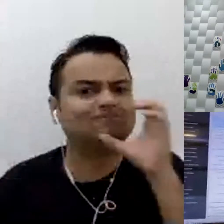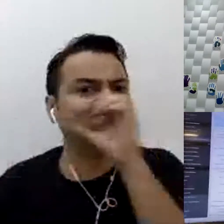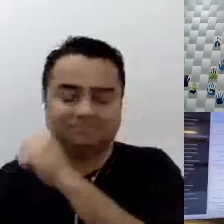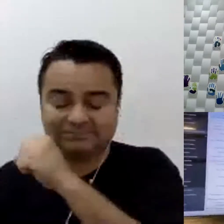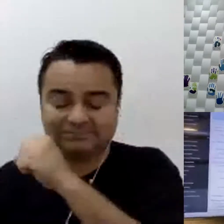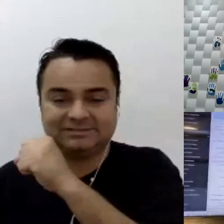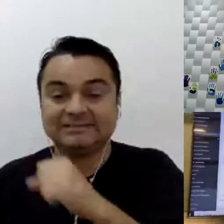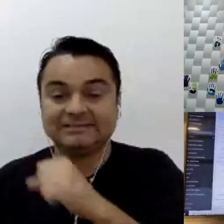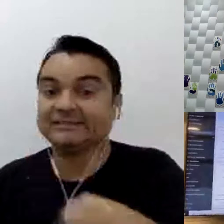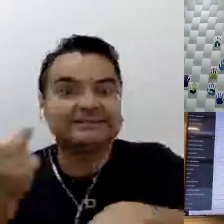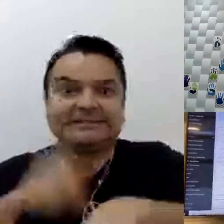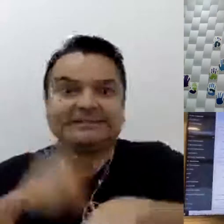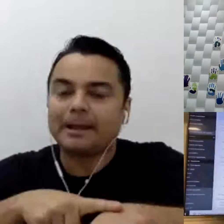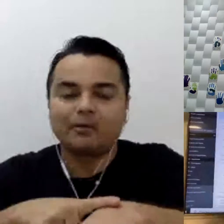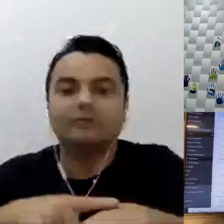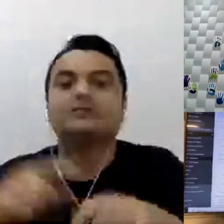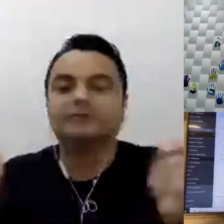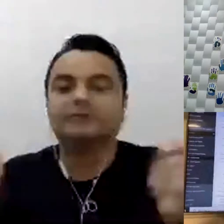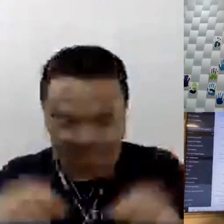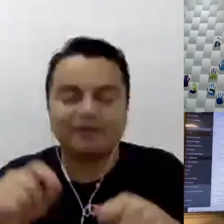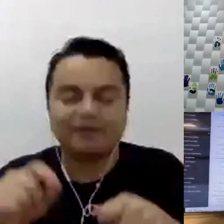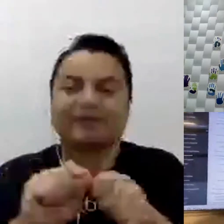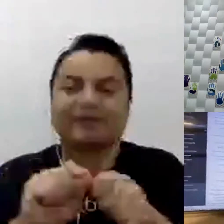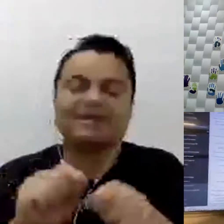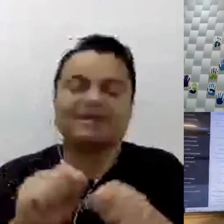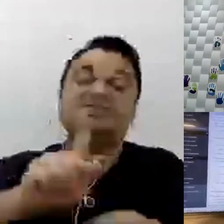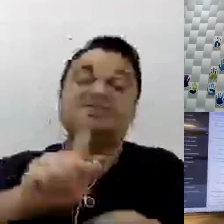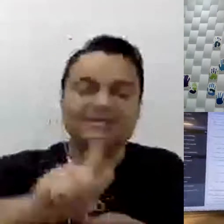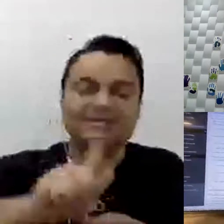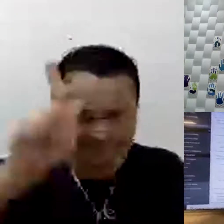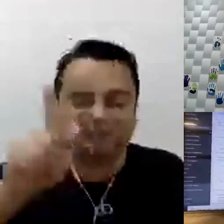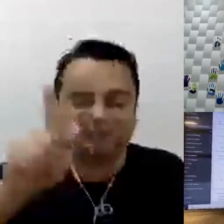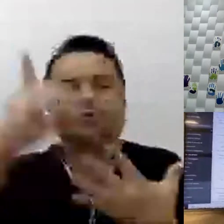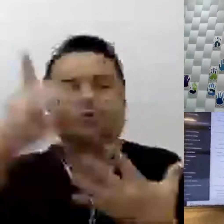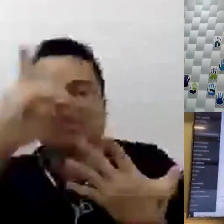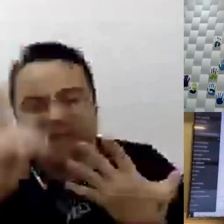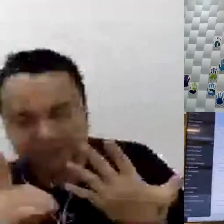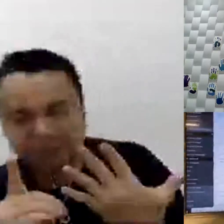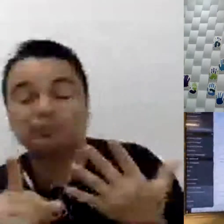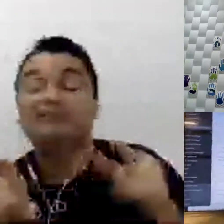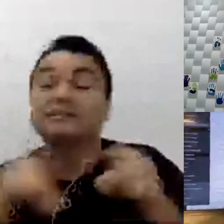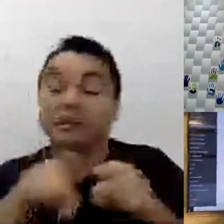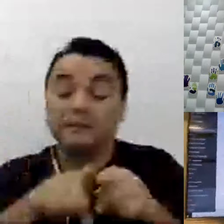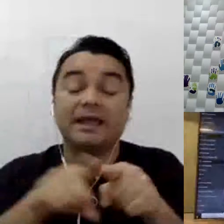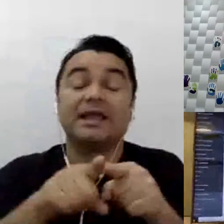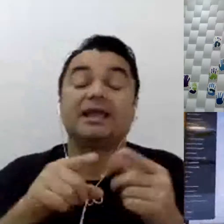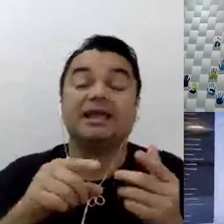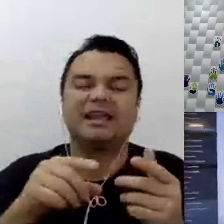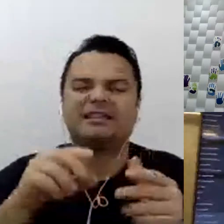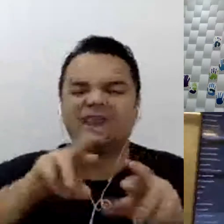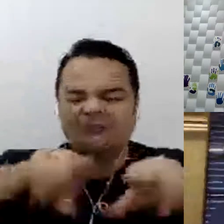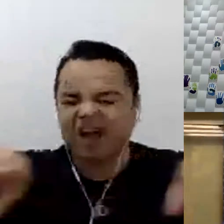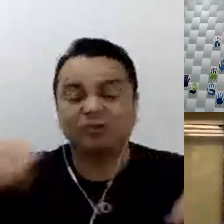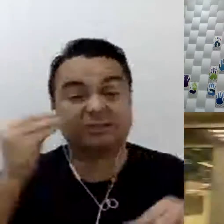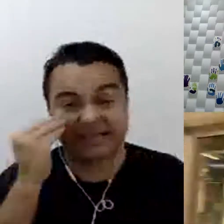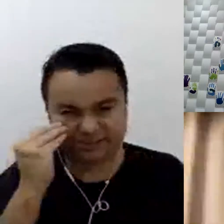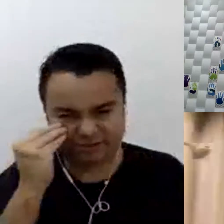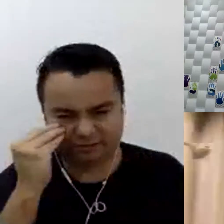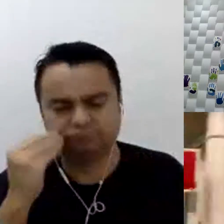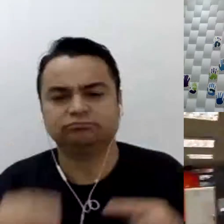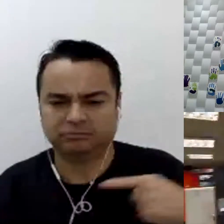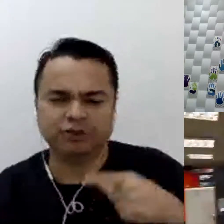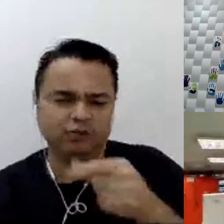com tempo real para a gente fazer o gerenciamento de dados e das bancadas de todos os testes. Então, aqui um